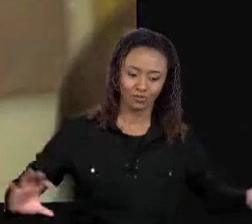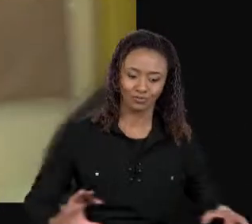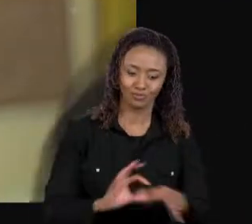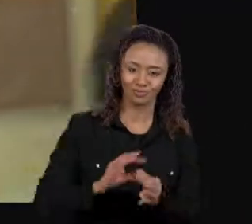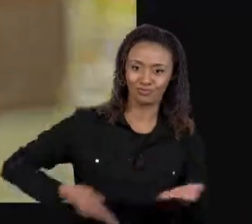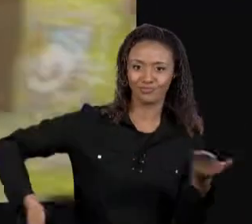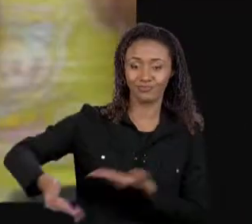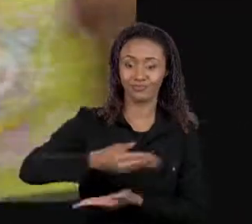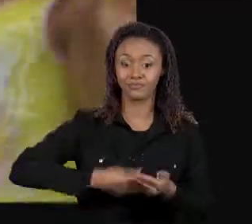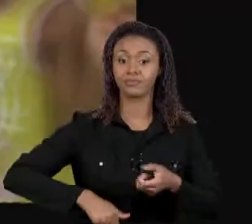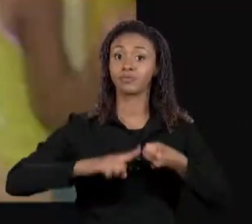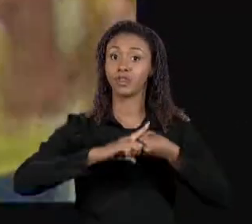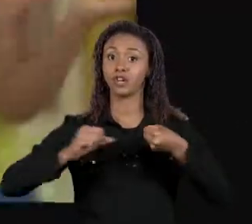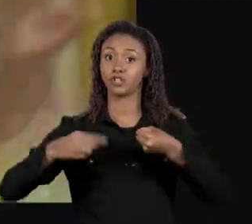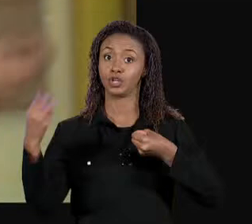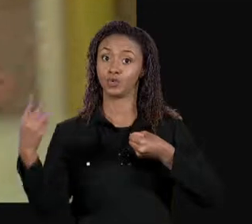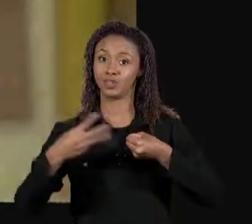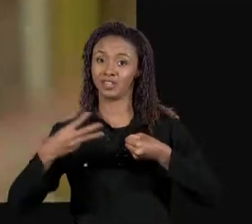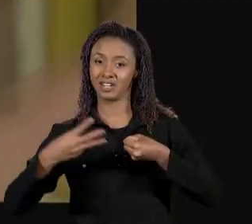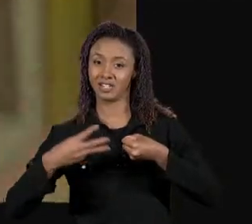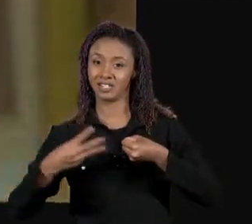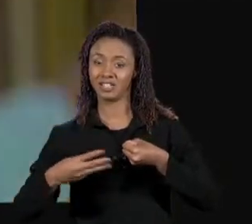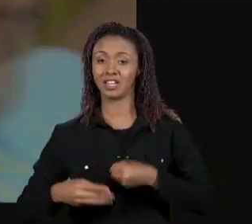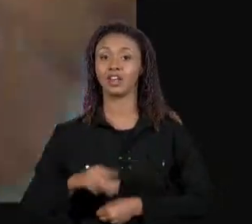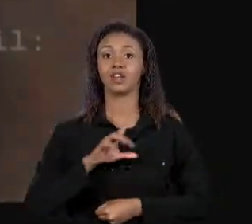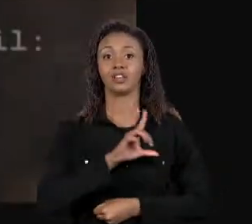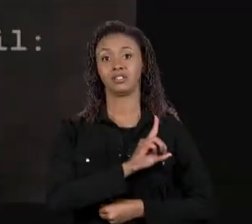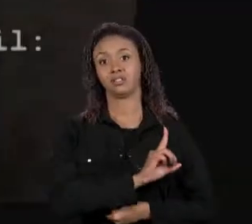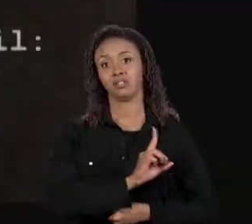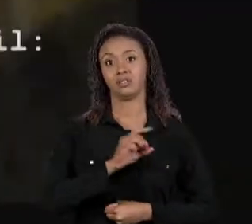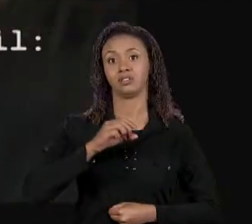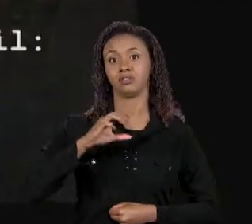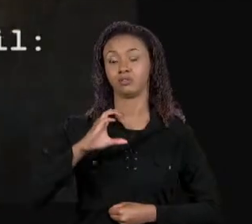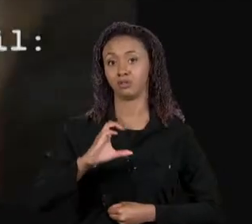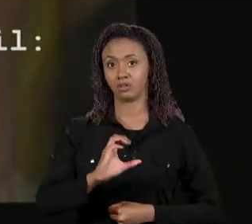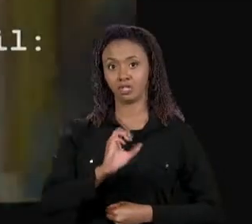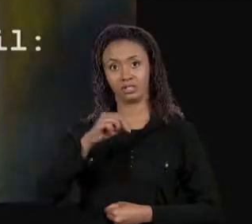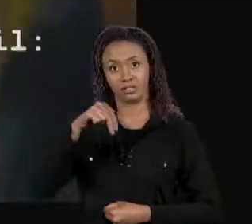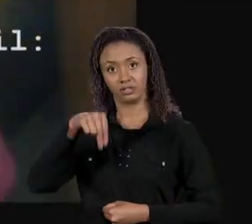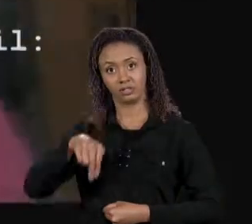3º das Diretrizes Curriculares Nacionais para a Educação Infantil.